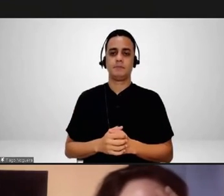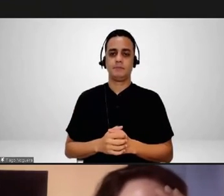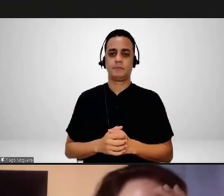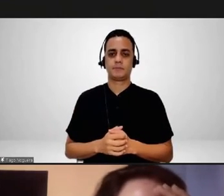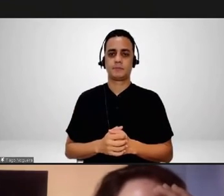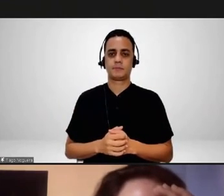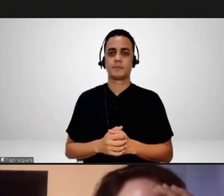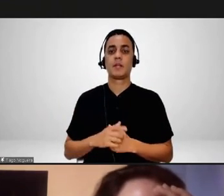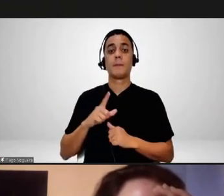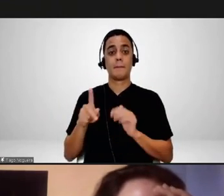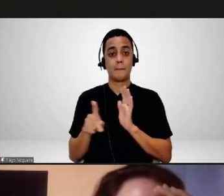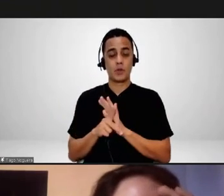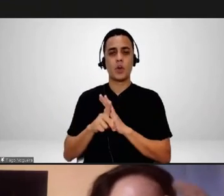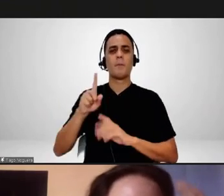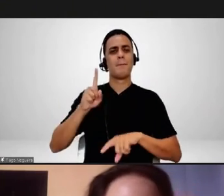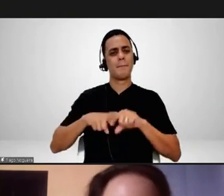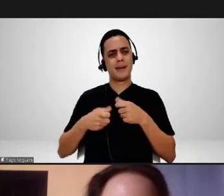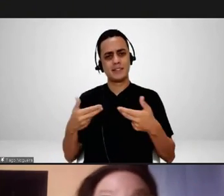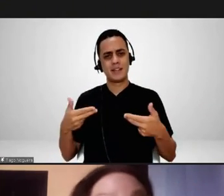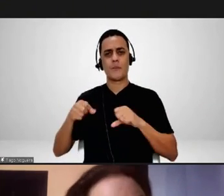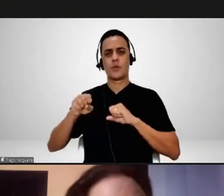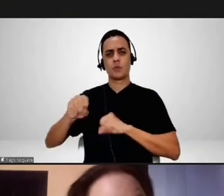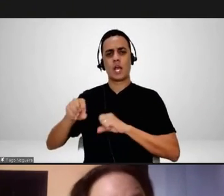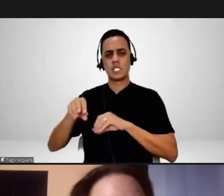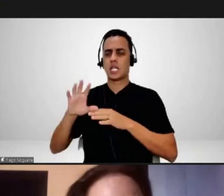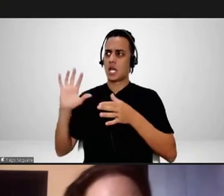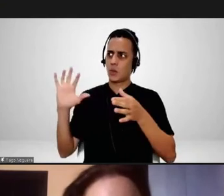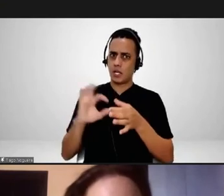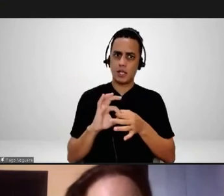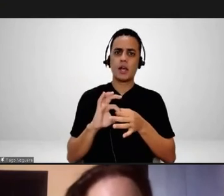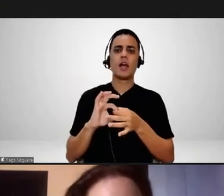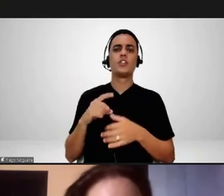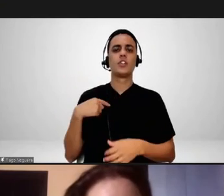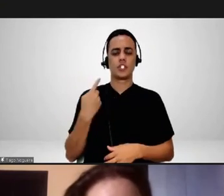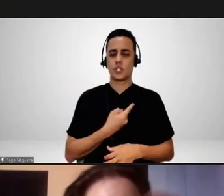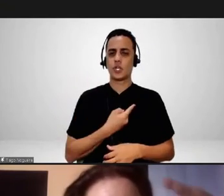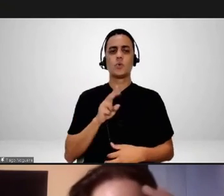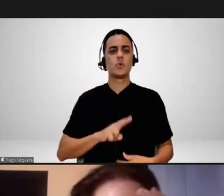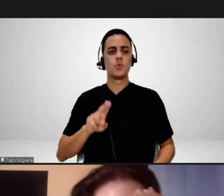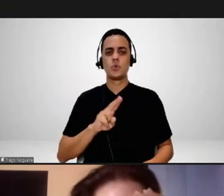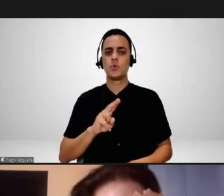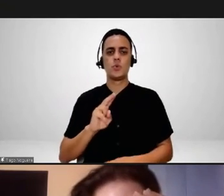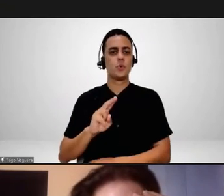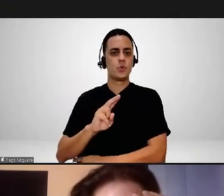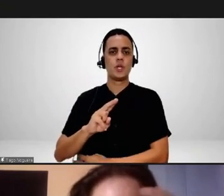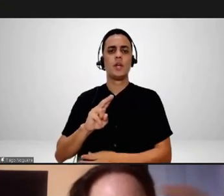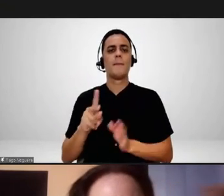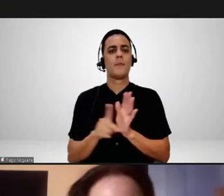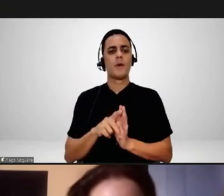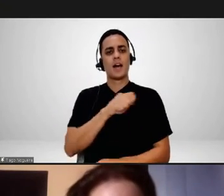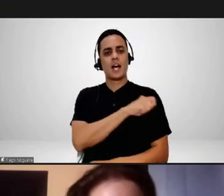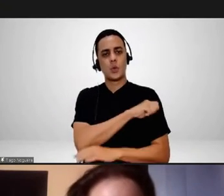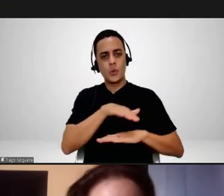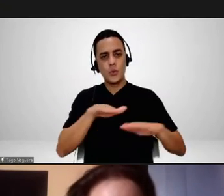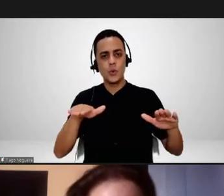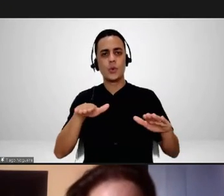inclusive com material educativo para cada exposição, e aí a gente lança a mão dos alunos e